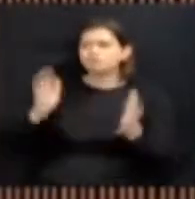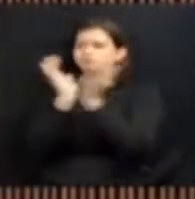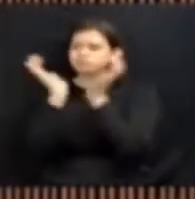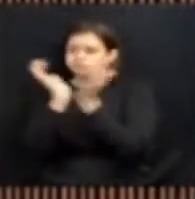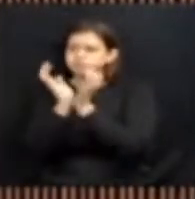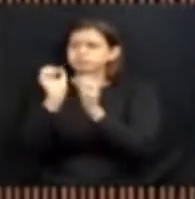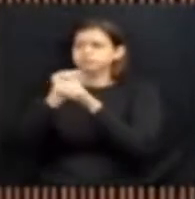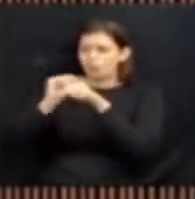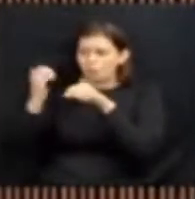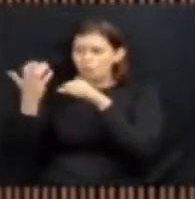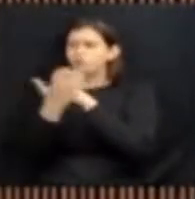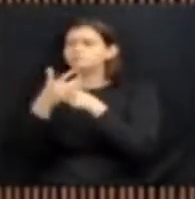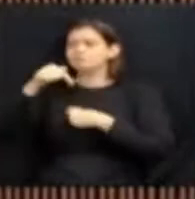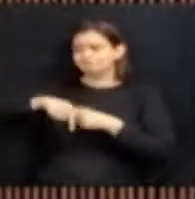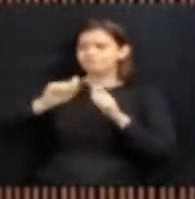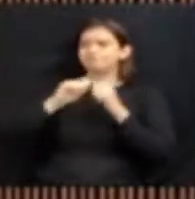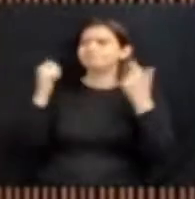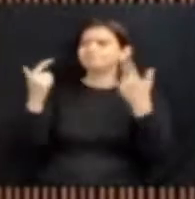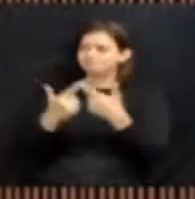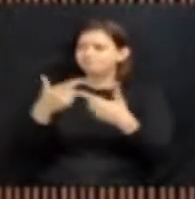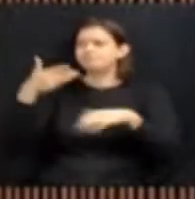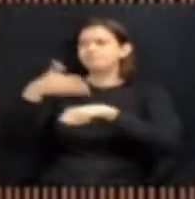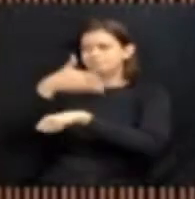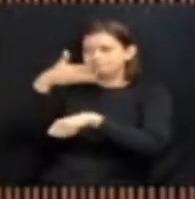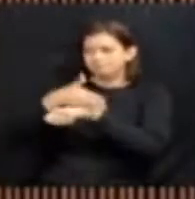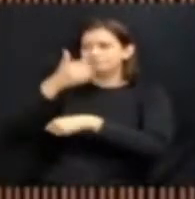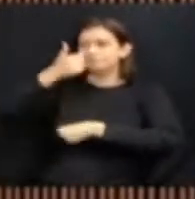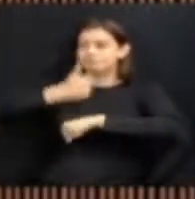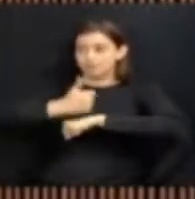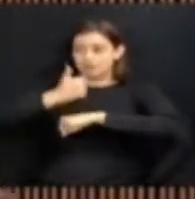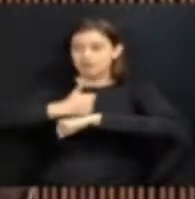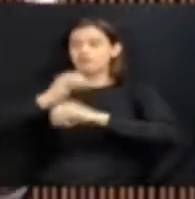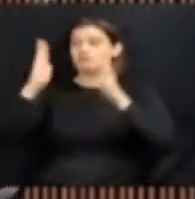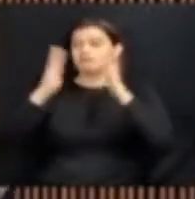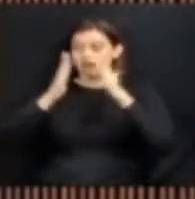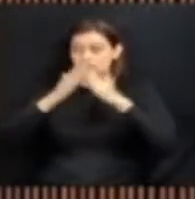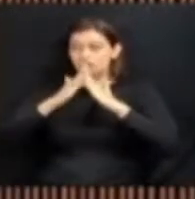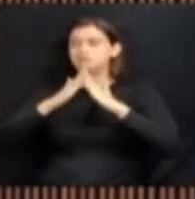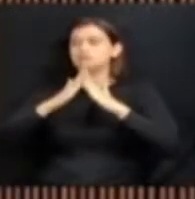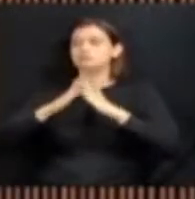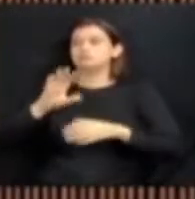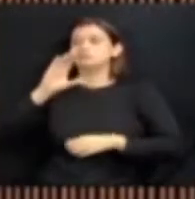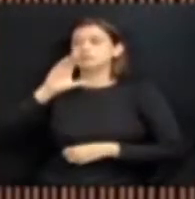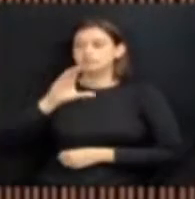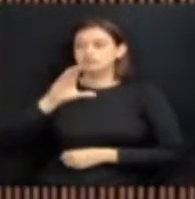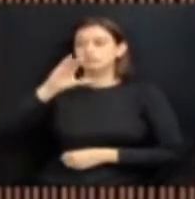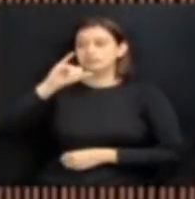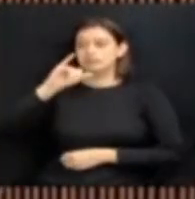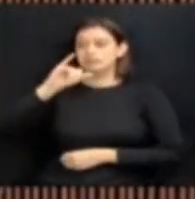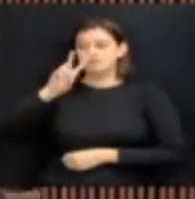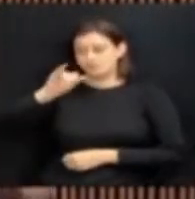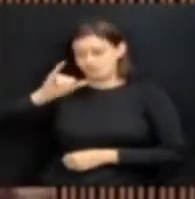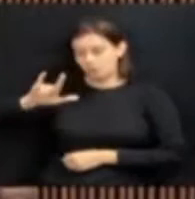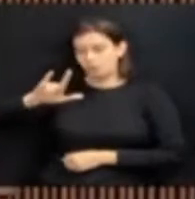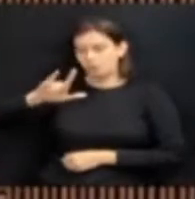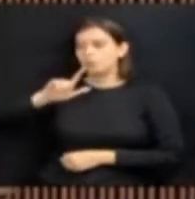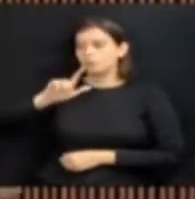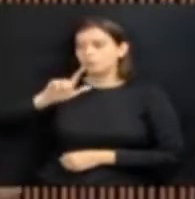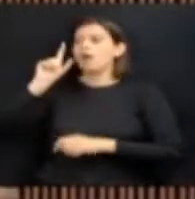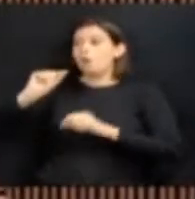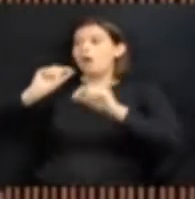combate ao coronavírus participou o chefe da casa civil informou que o Paraná a matéria tá aqui